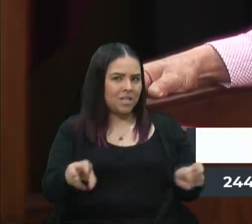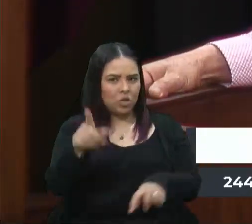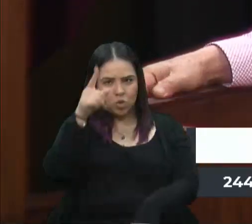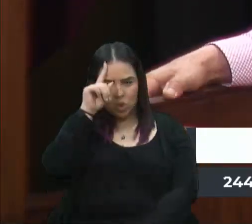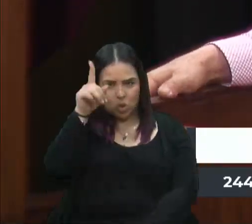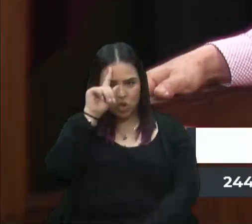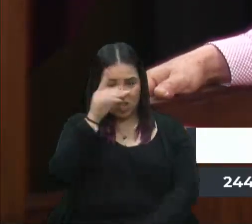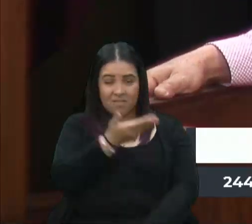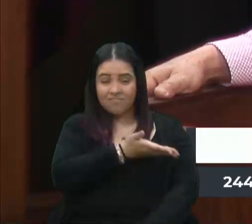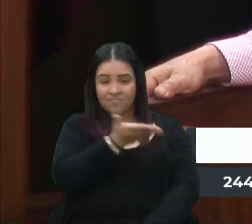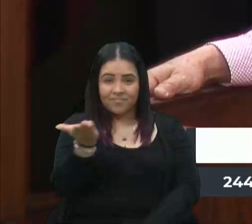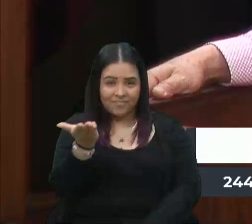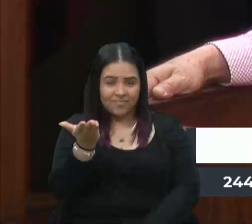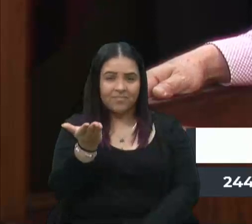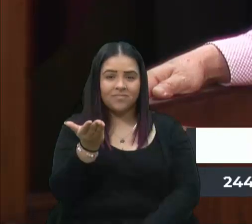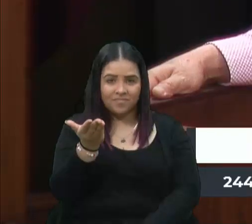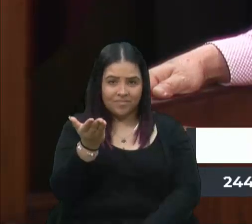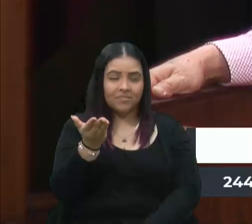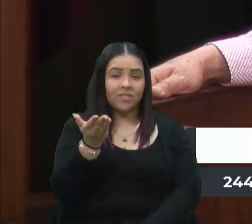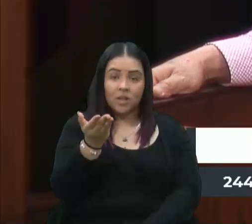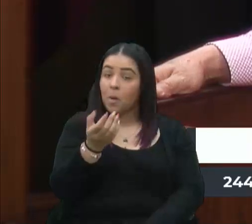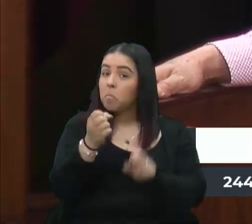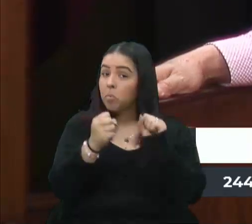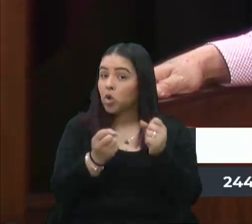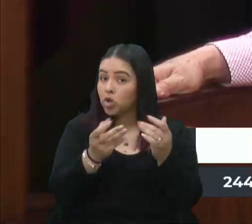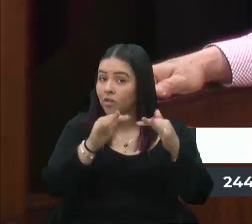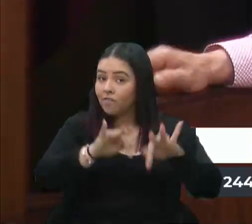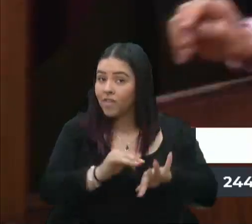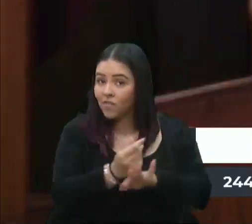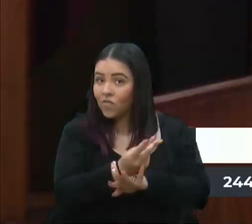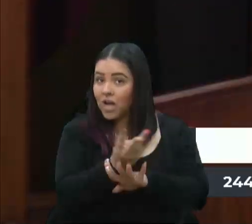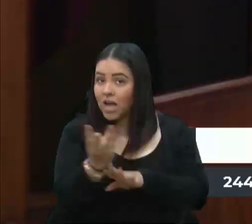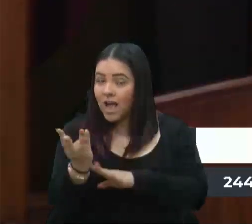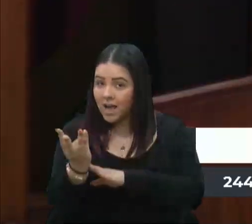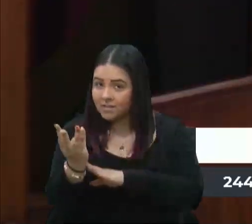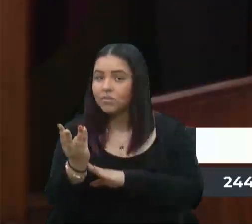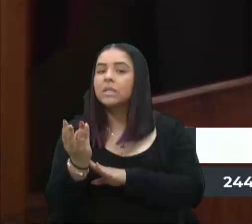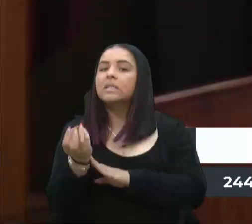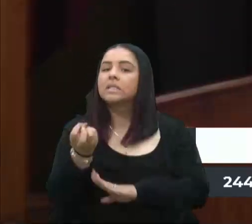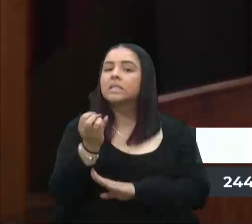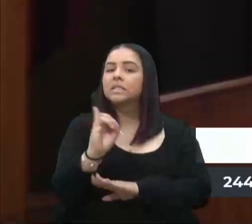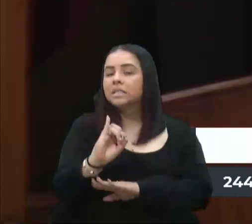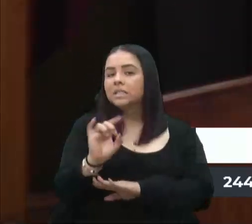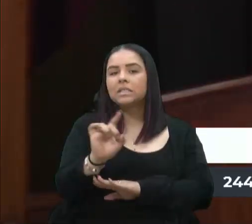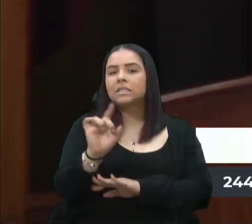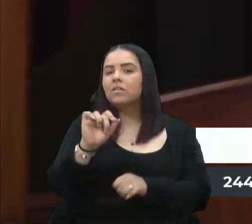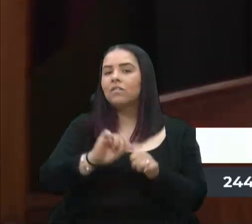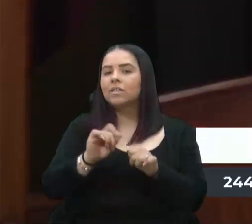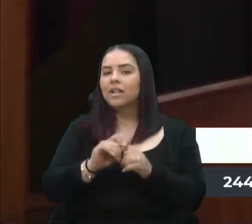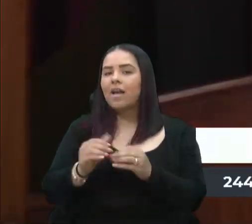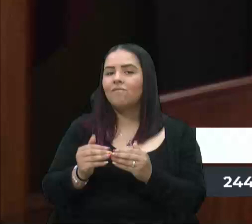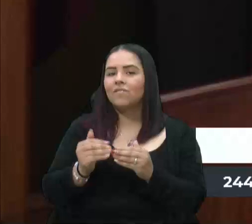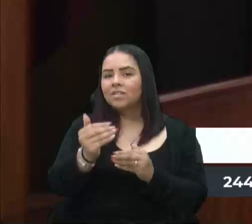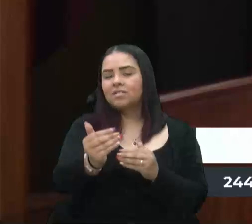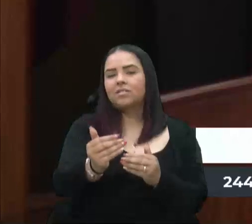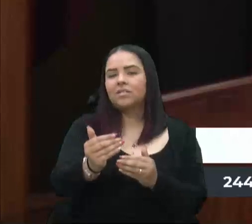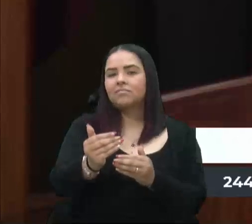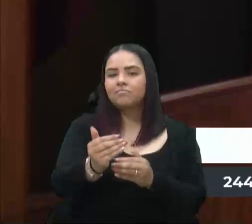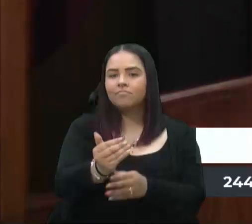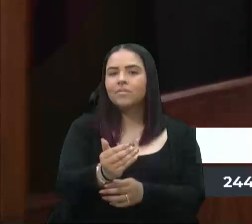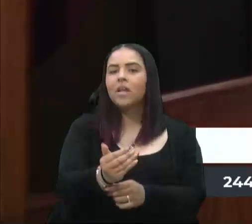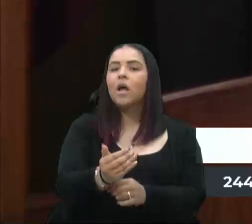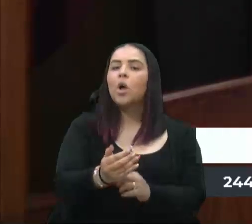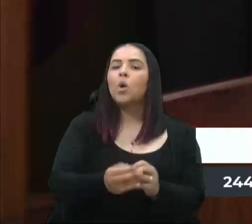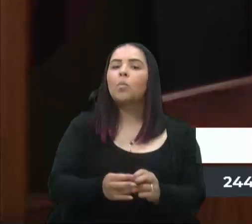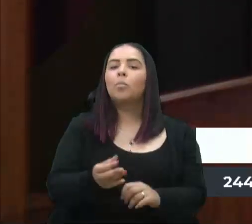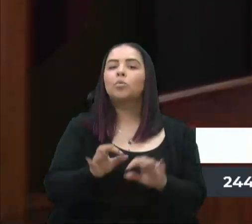do produtor. Então a noiva pode terminar ali na frente, se algo não se avançar, projetos